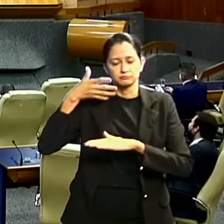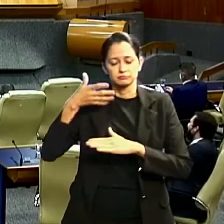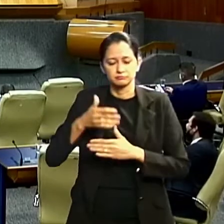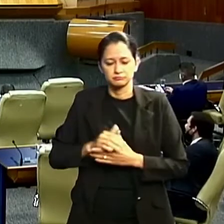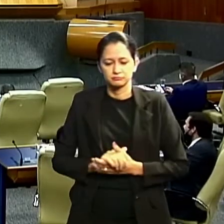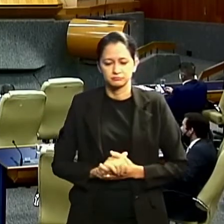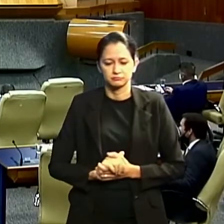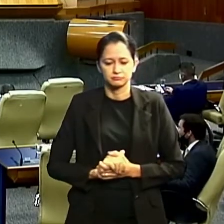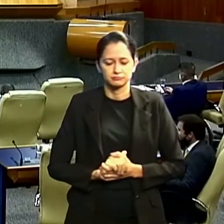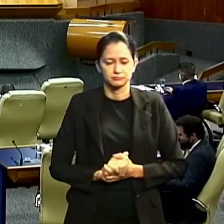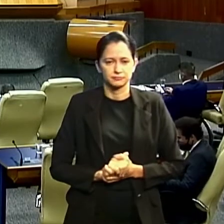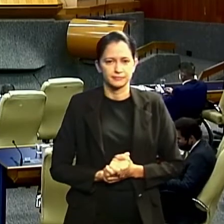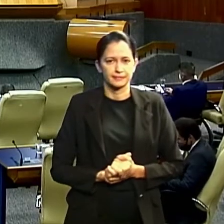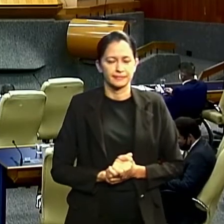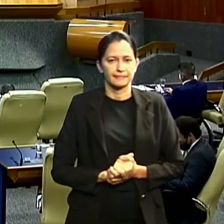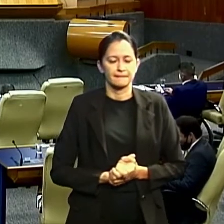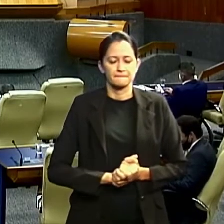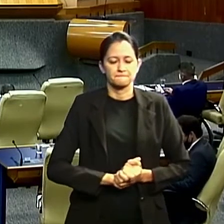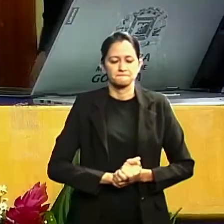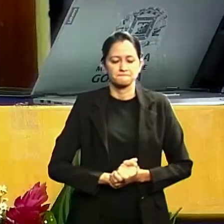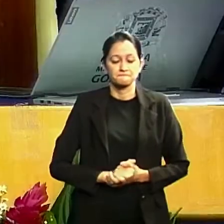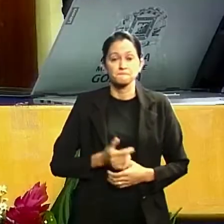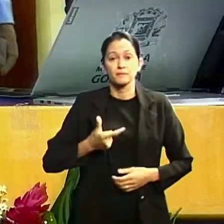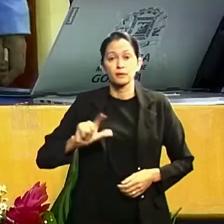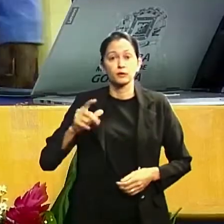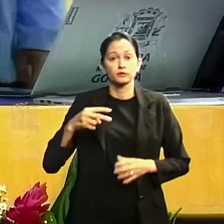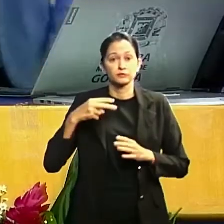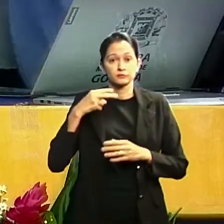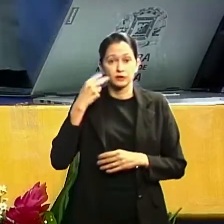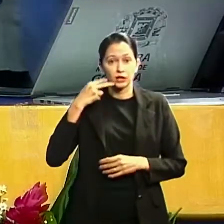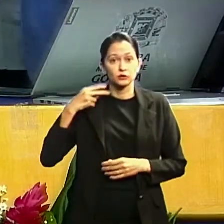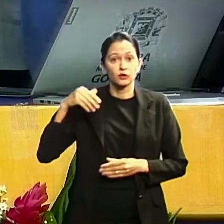Com mais uma votação, mais um vereador votando.